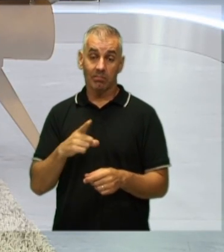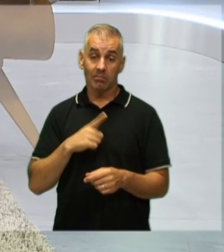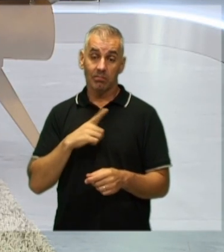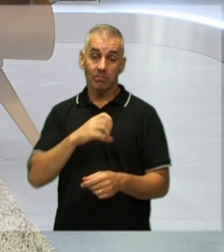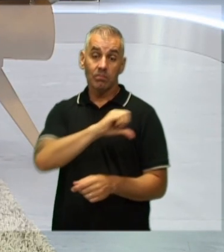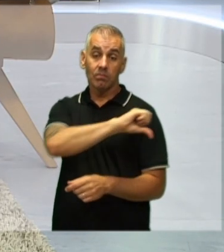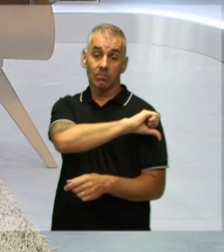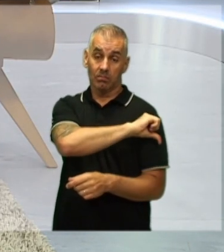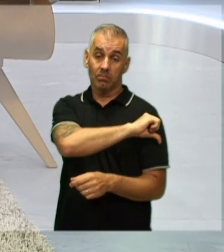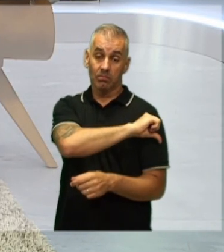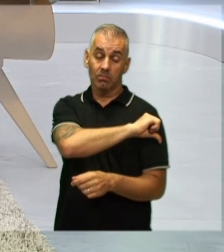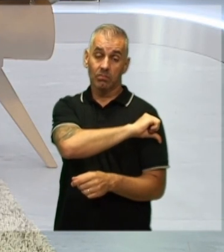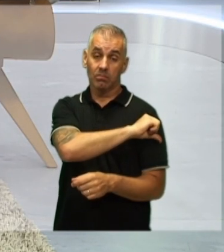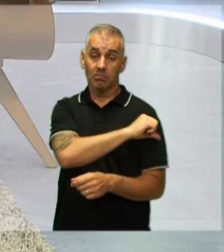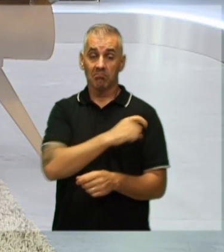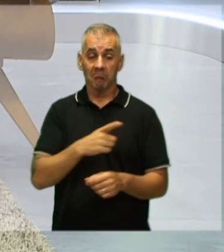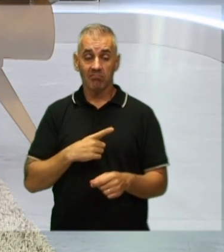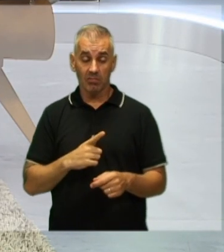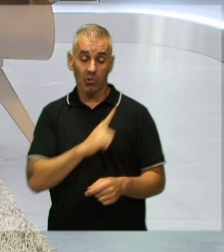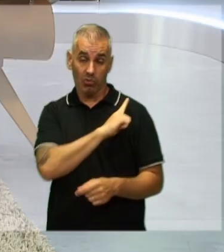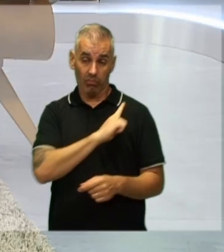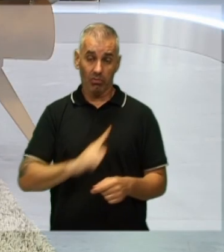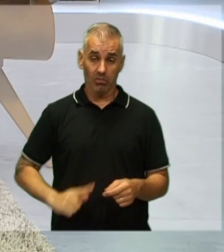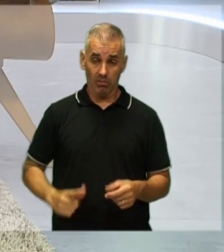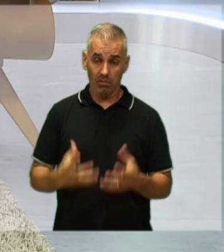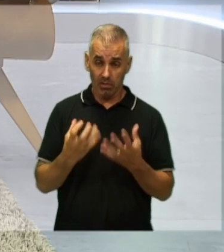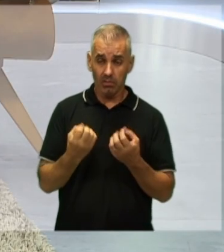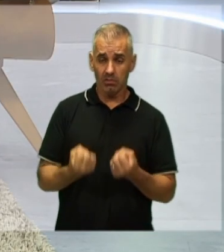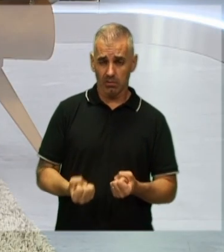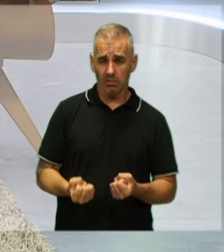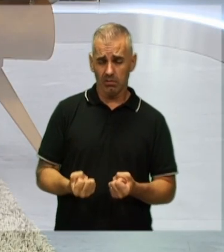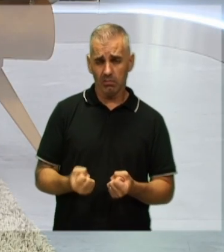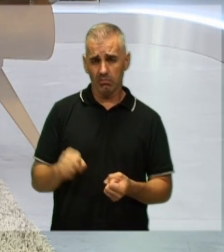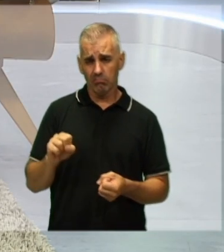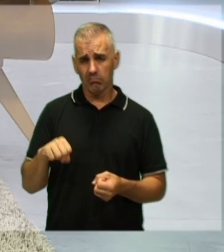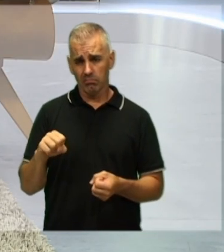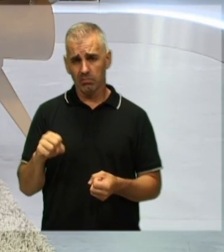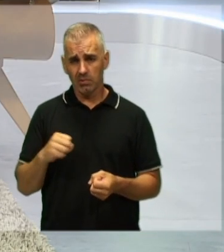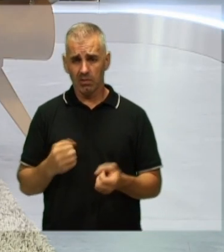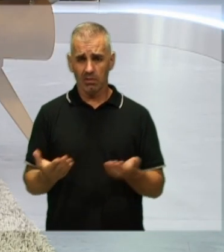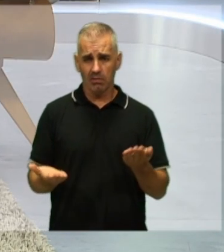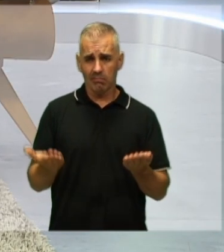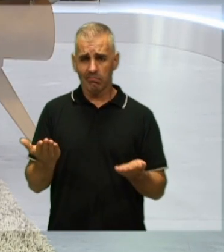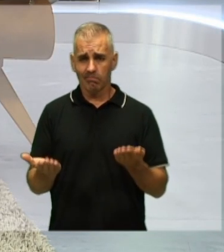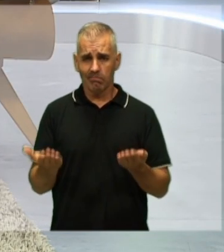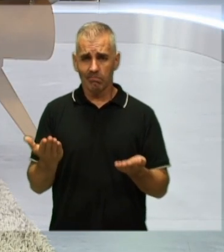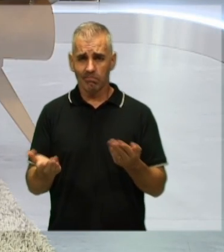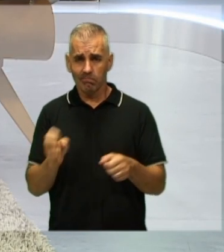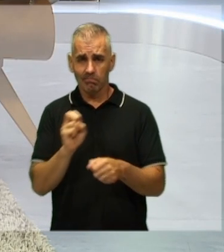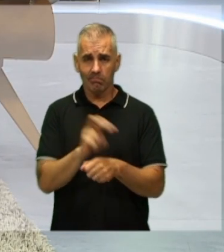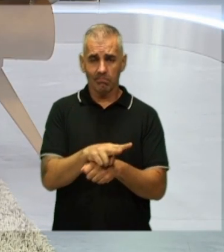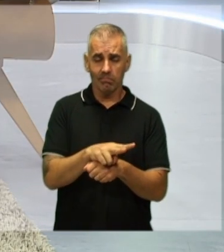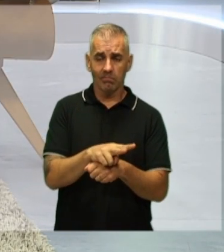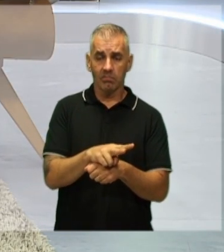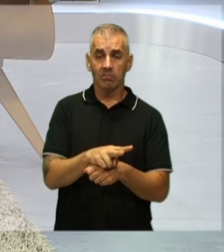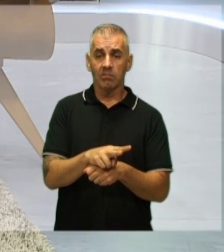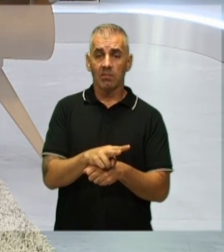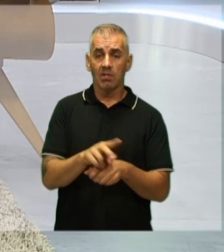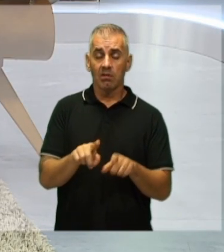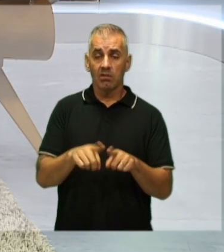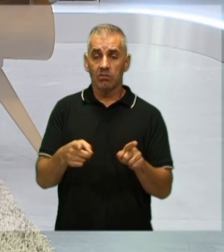E aí o governador aceitou, foi feito, foi mais ou menos ali equilibrado as vagas, só que quando iniciou as escolas,